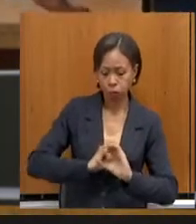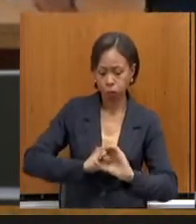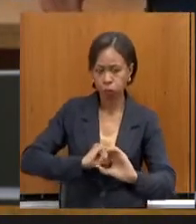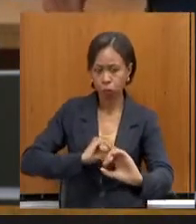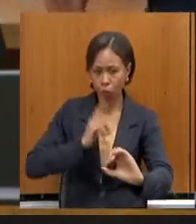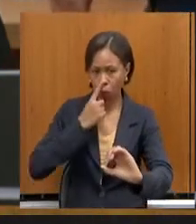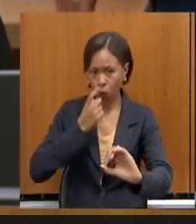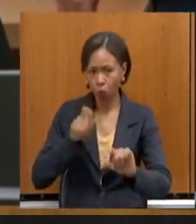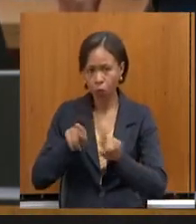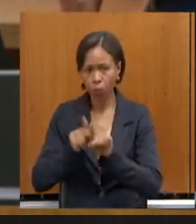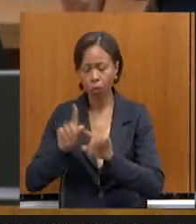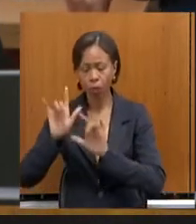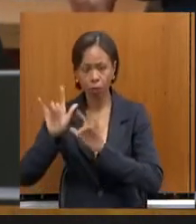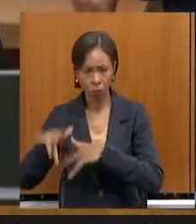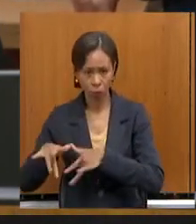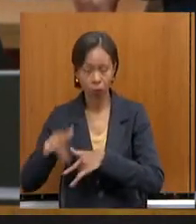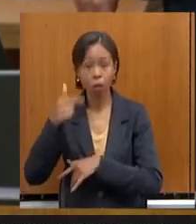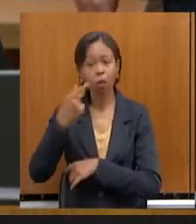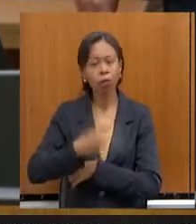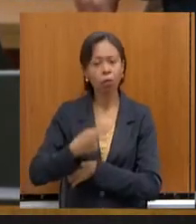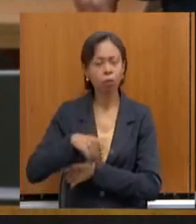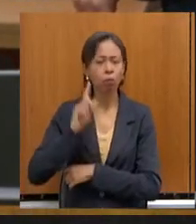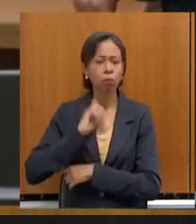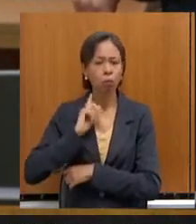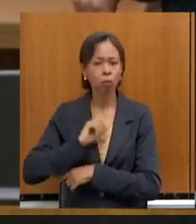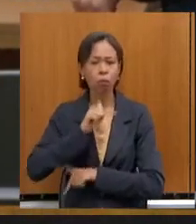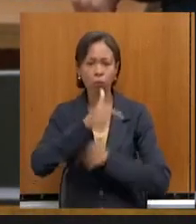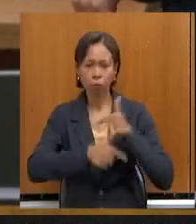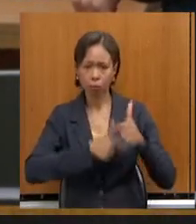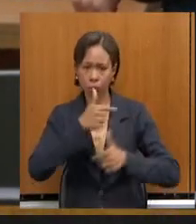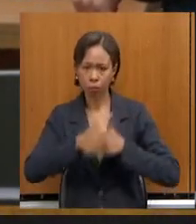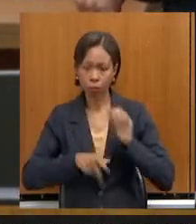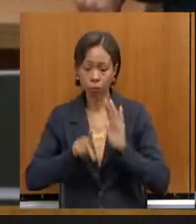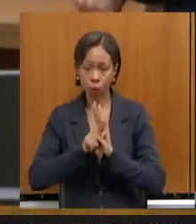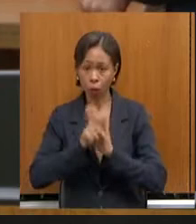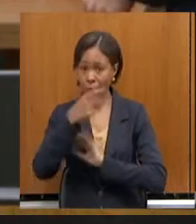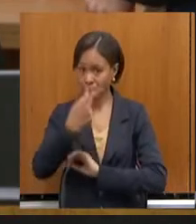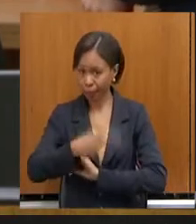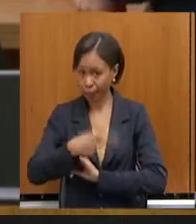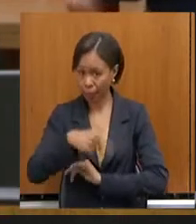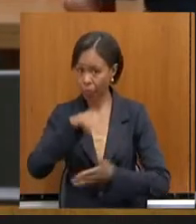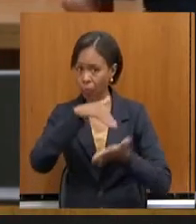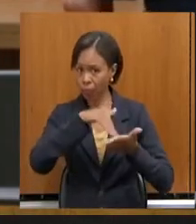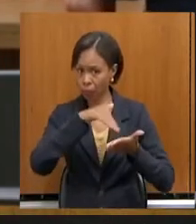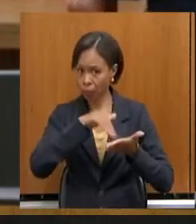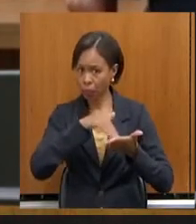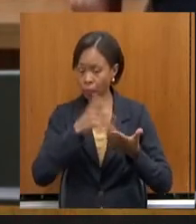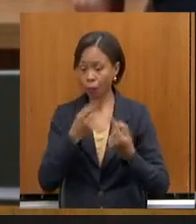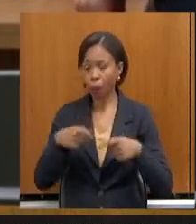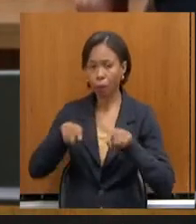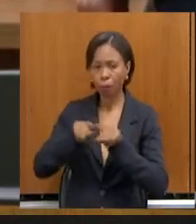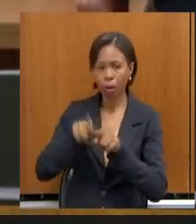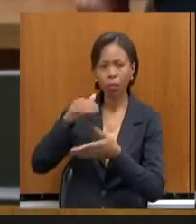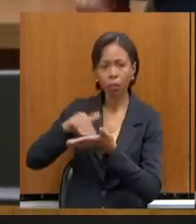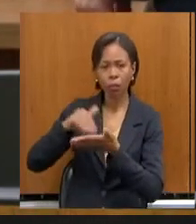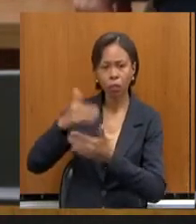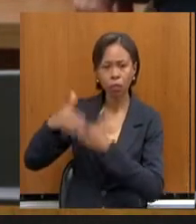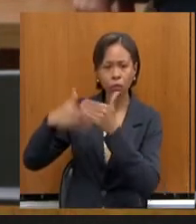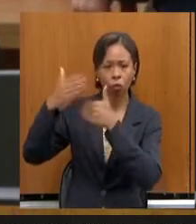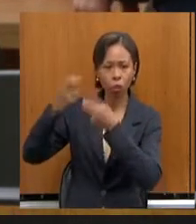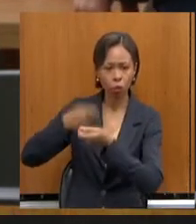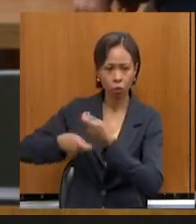sólidos aqui em Minas Gerais nós fizemos um trabalho coordenado por esta secretaria mas com participação da secretaria desenvolvimento econômico